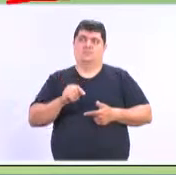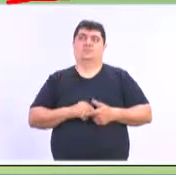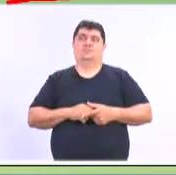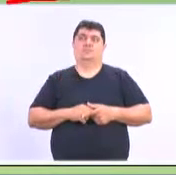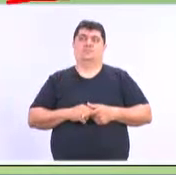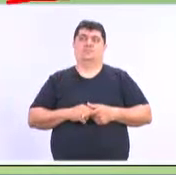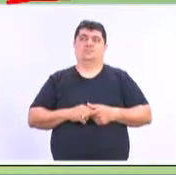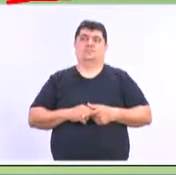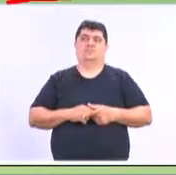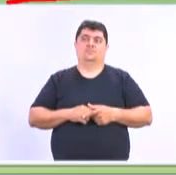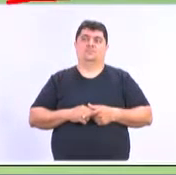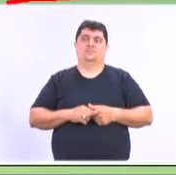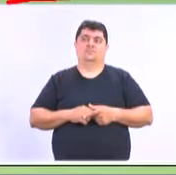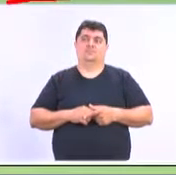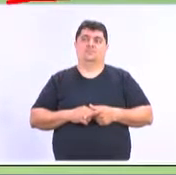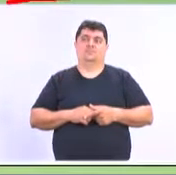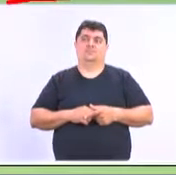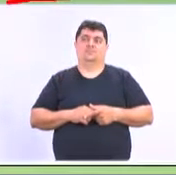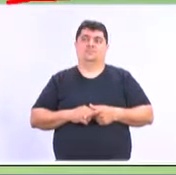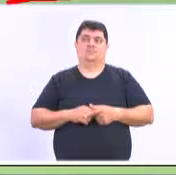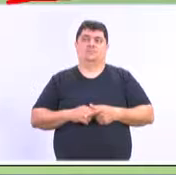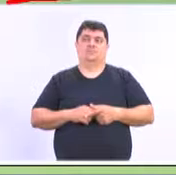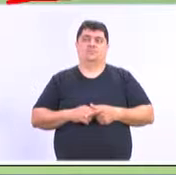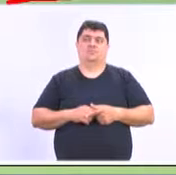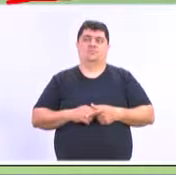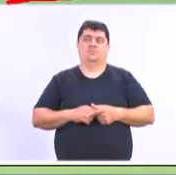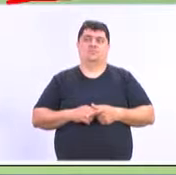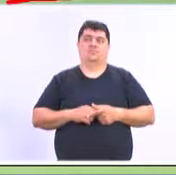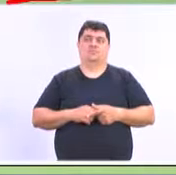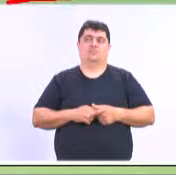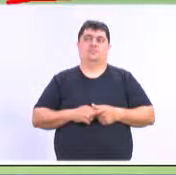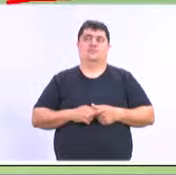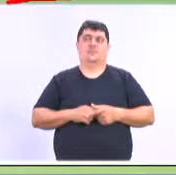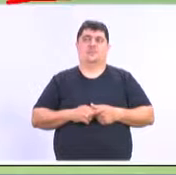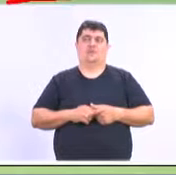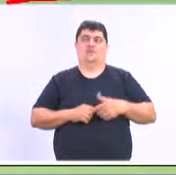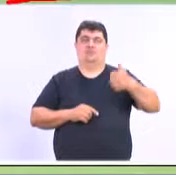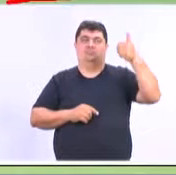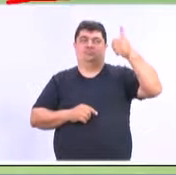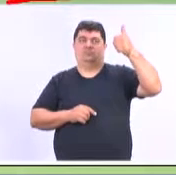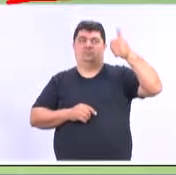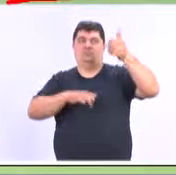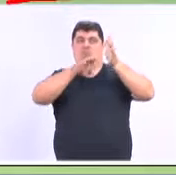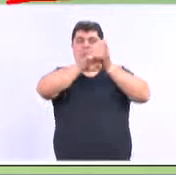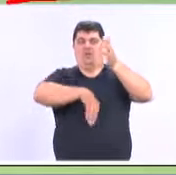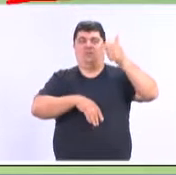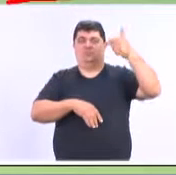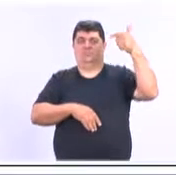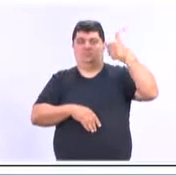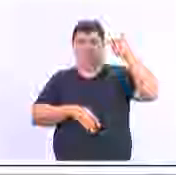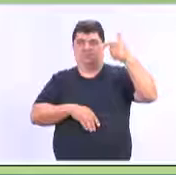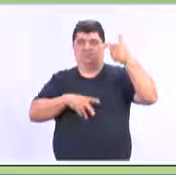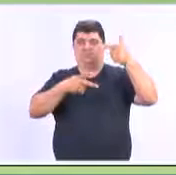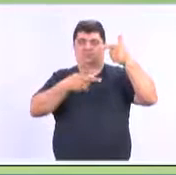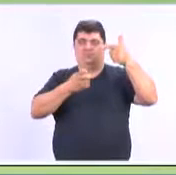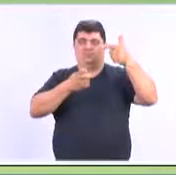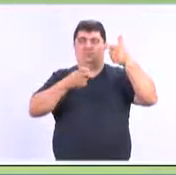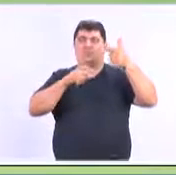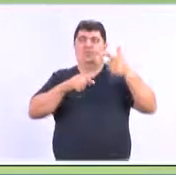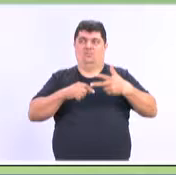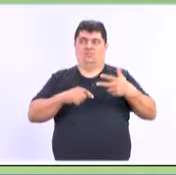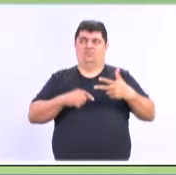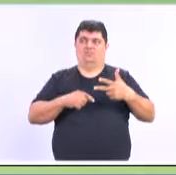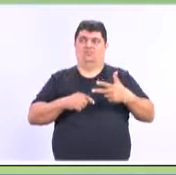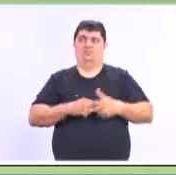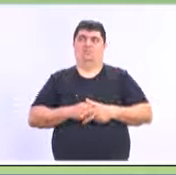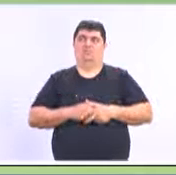menos isso. Então dá igual o quê? Minha receita líquida. Ok? Seguindo ainda com a